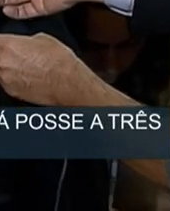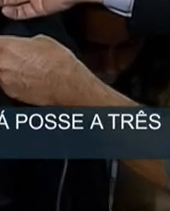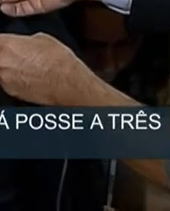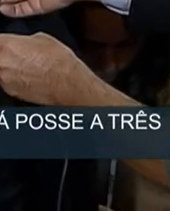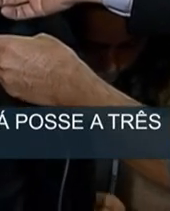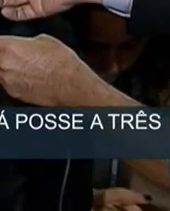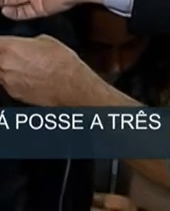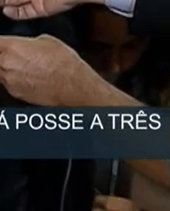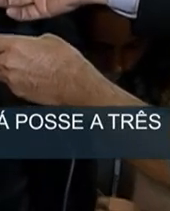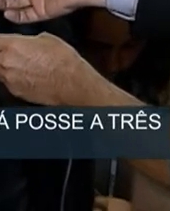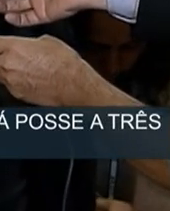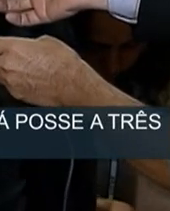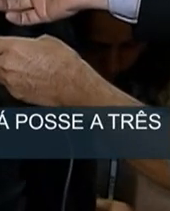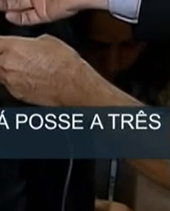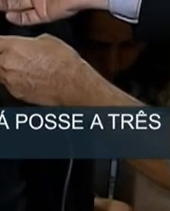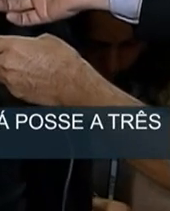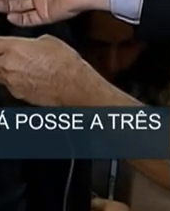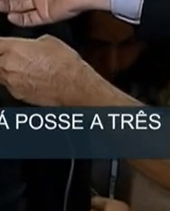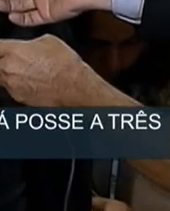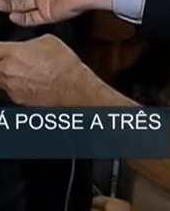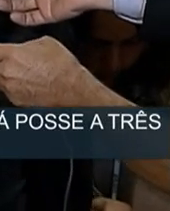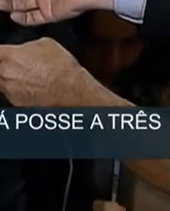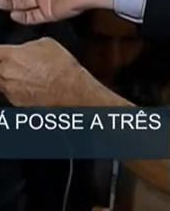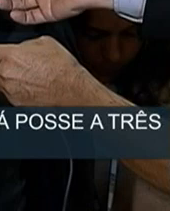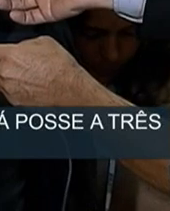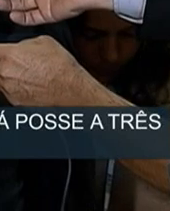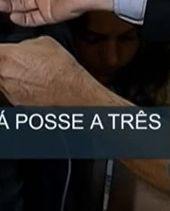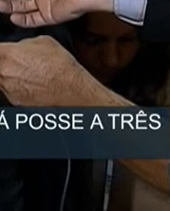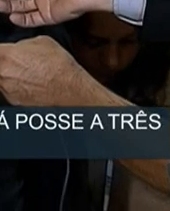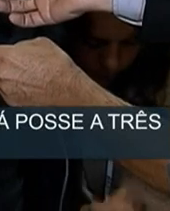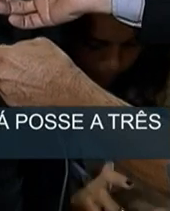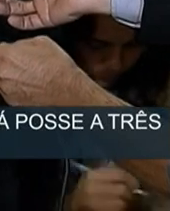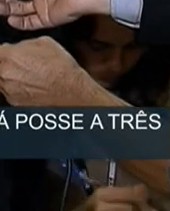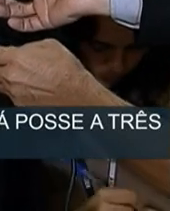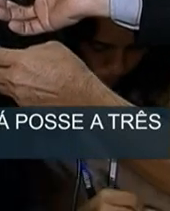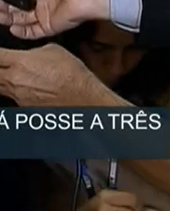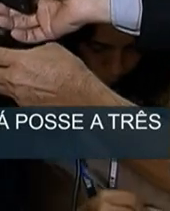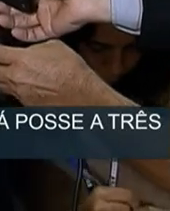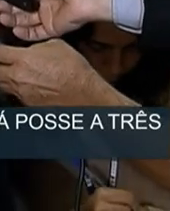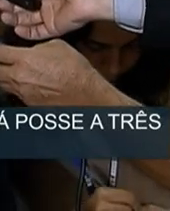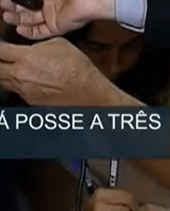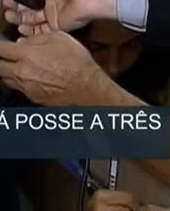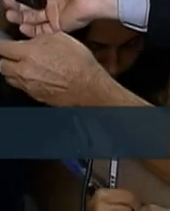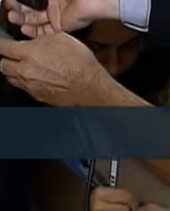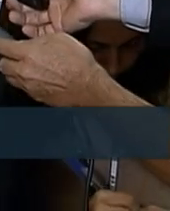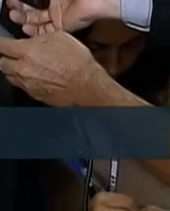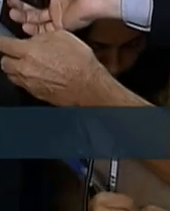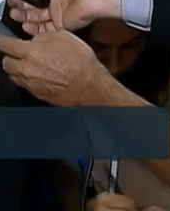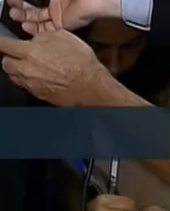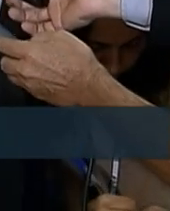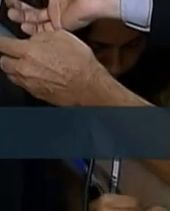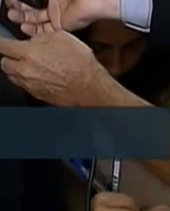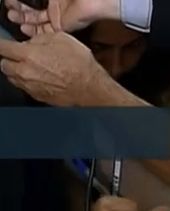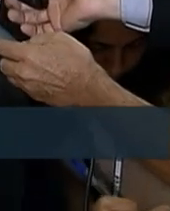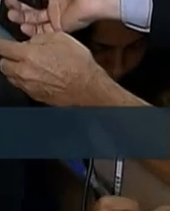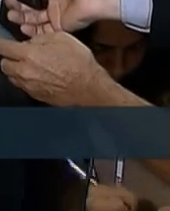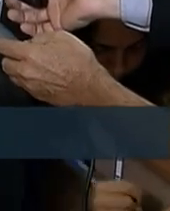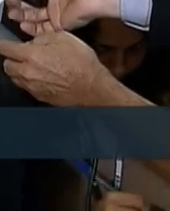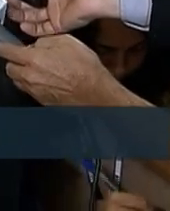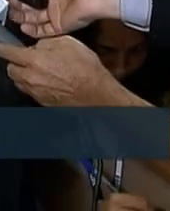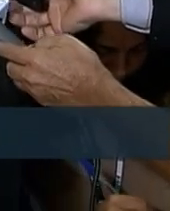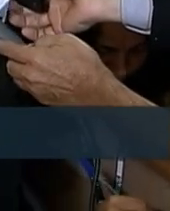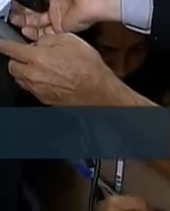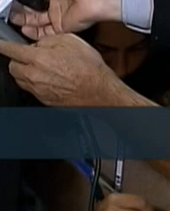PDT. Ela já deu uma primeira tarefa para o senhor, ministro? A tarefa é fazer muita coisa, trabalhar, né?